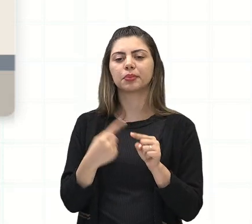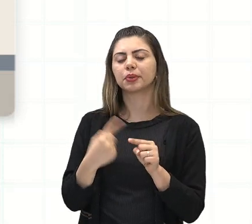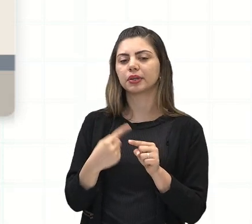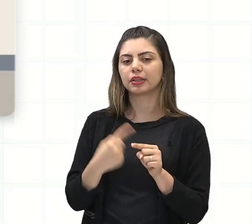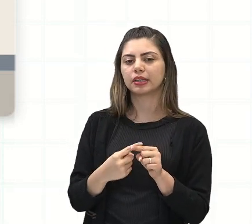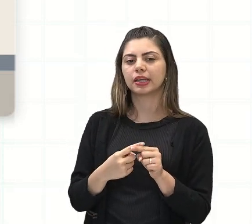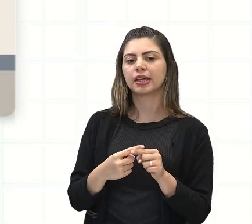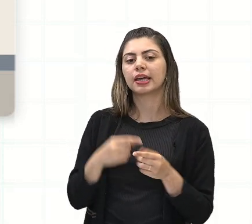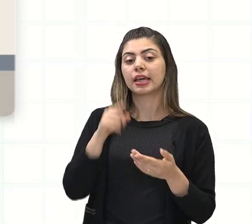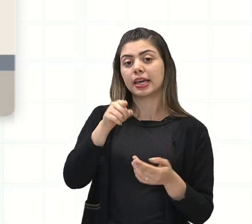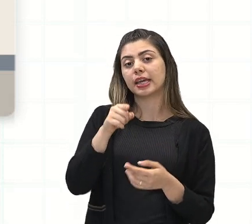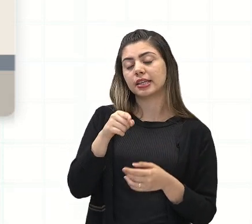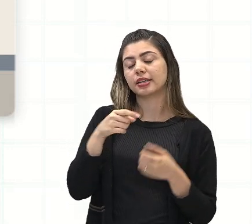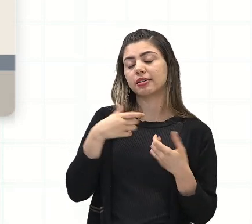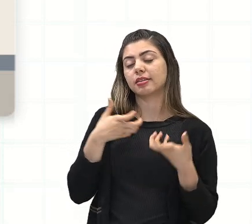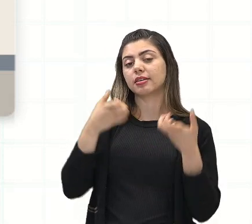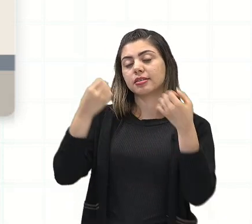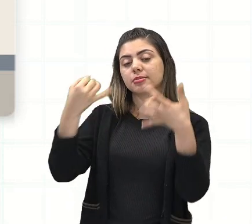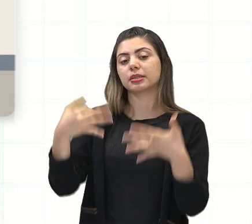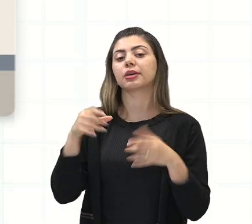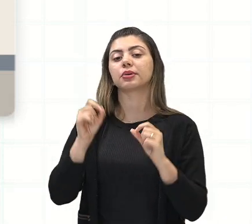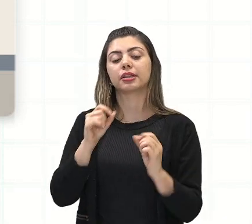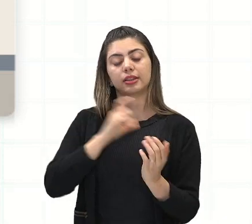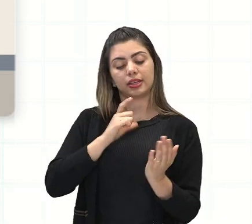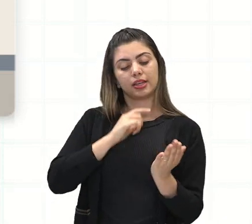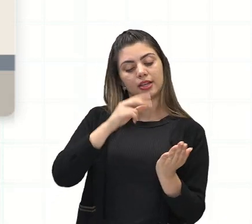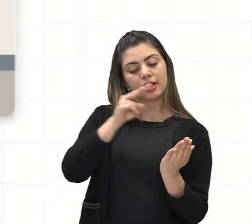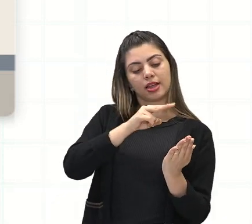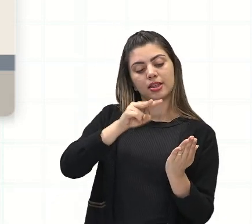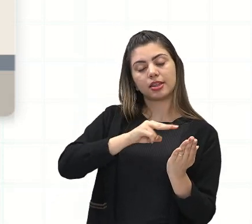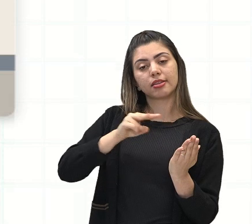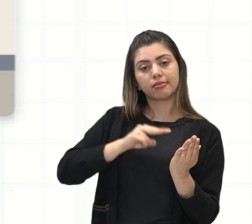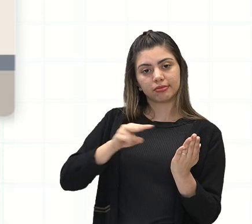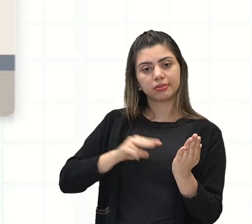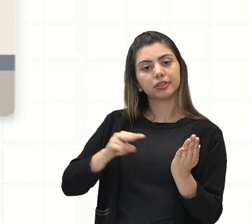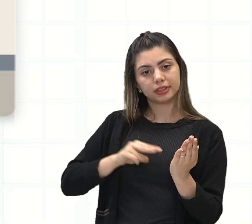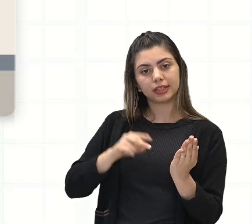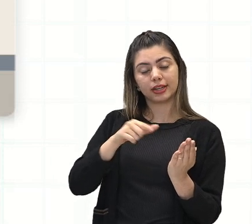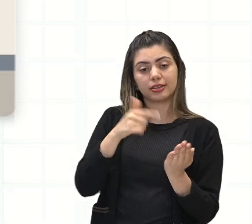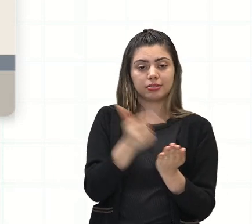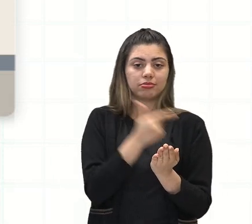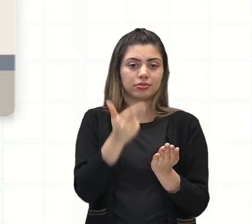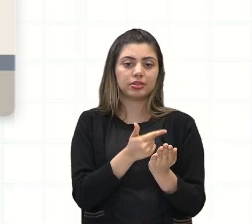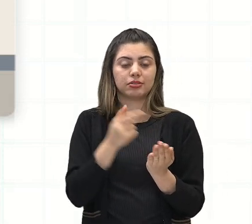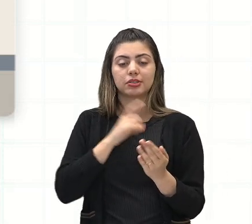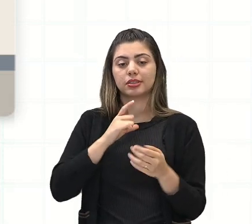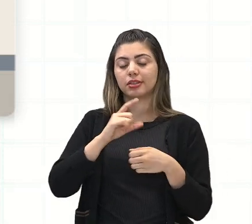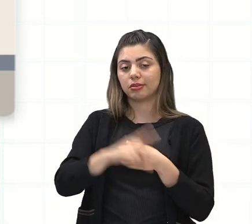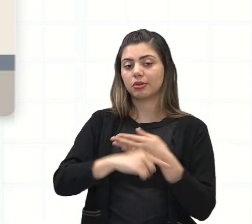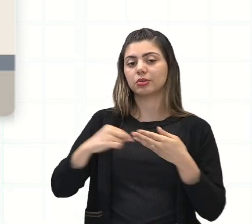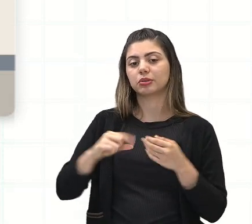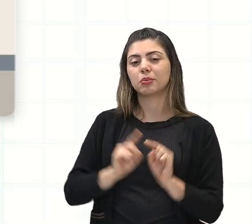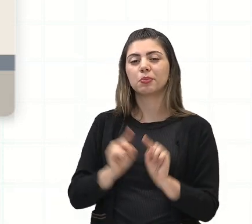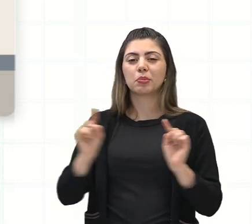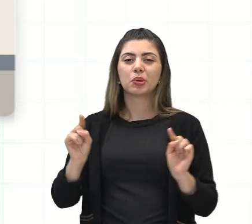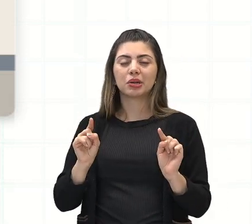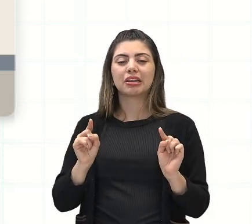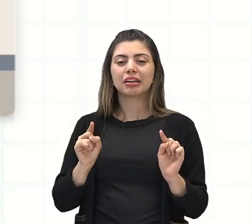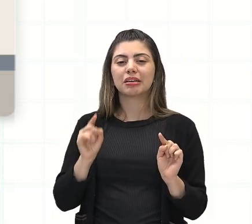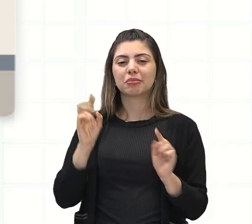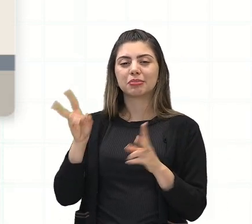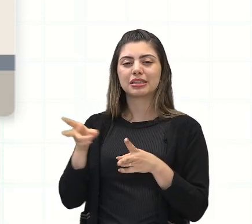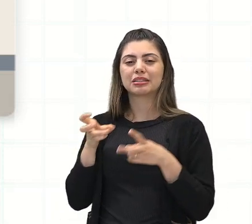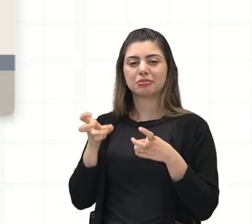ele estava lendo um livro do Jorge Amado, só que a tirinha ela é literal, como se ele levasse o próprio autor, que já é falecido, para devolver